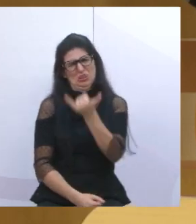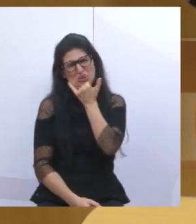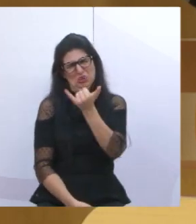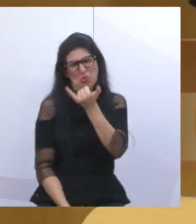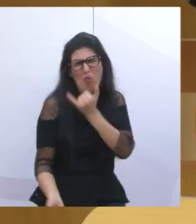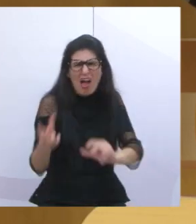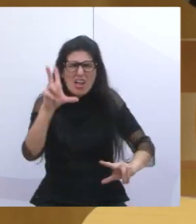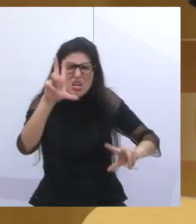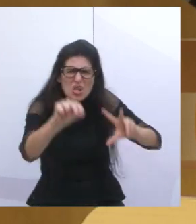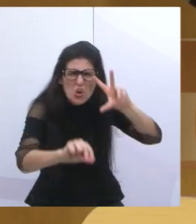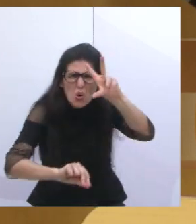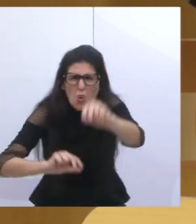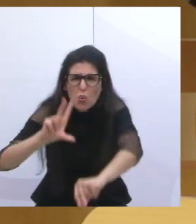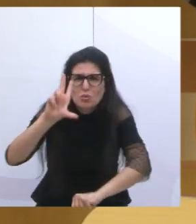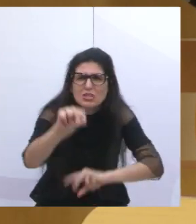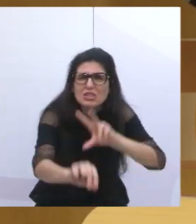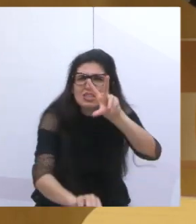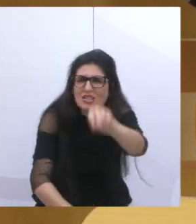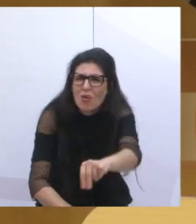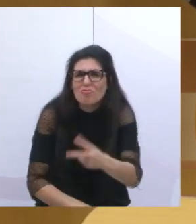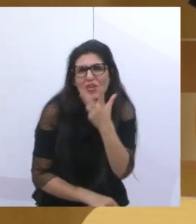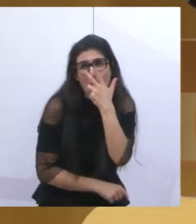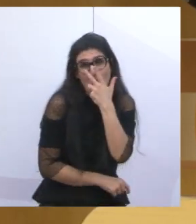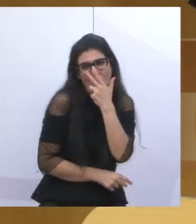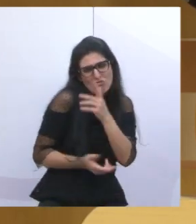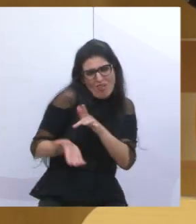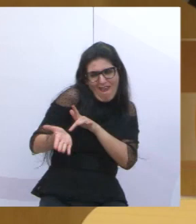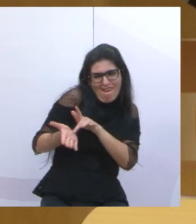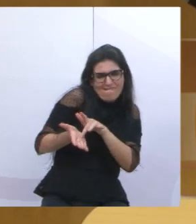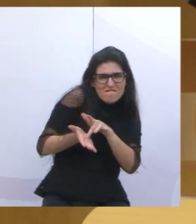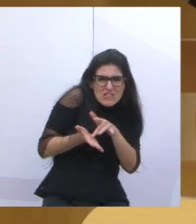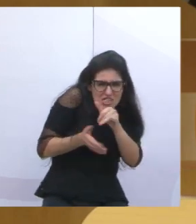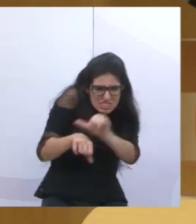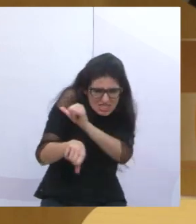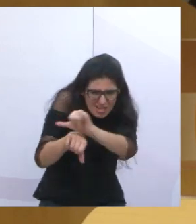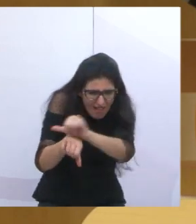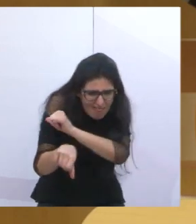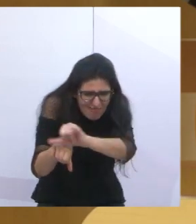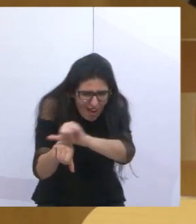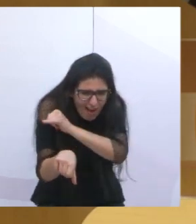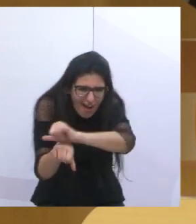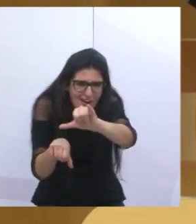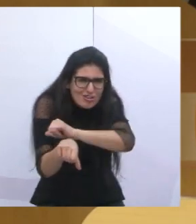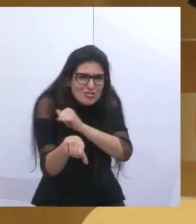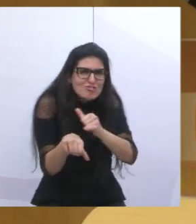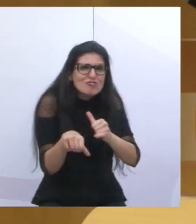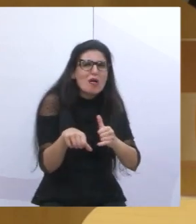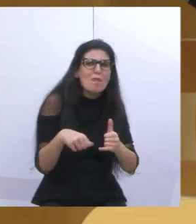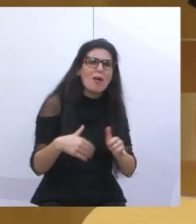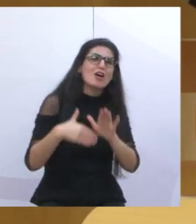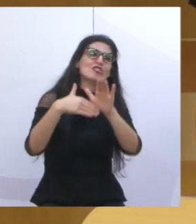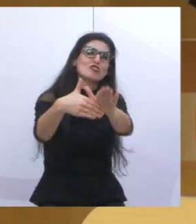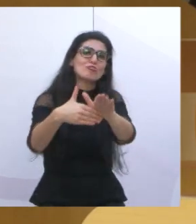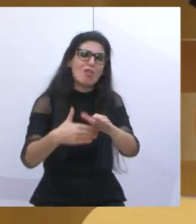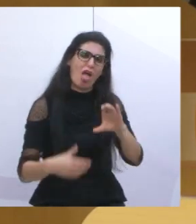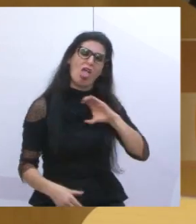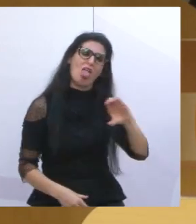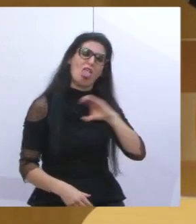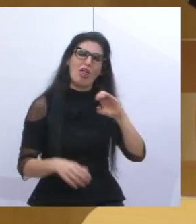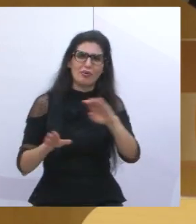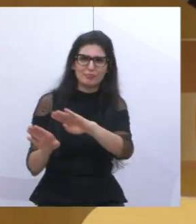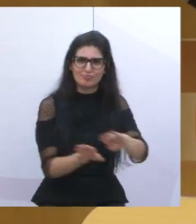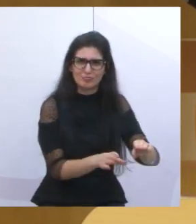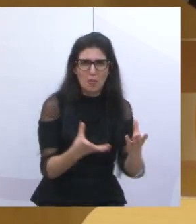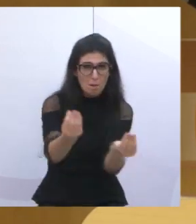achando que é para facilitar a vida de gente grande aí. Aliás, se tem uma coisa que deu certo nesse governo do PSDB, é o ramo imobiliário, que tem muita